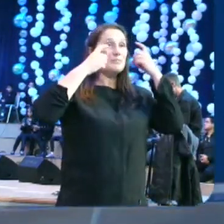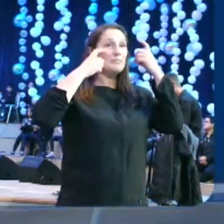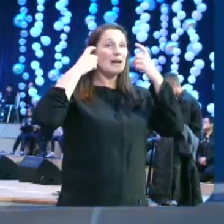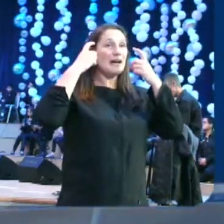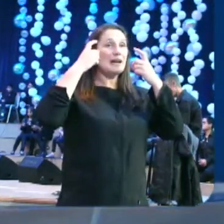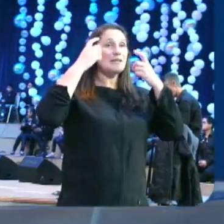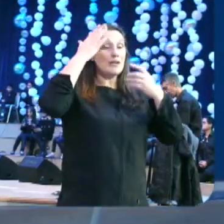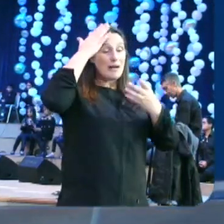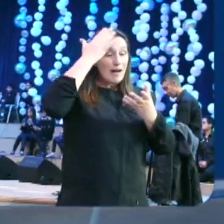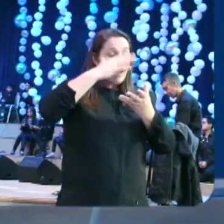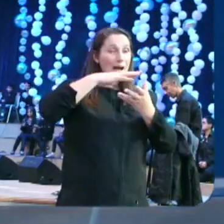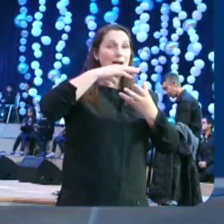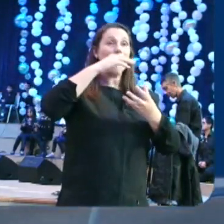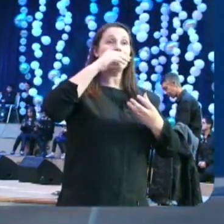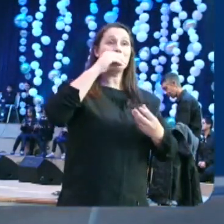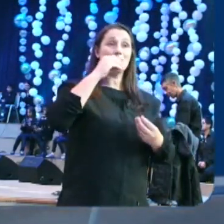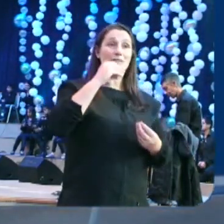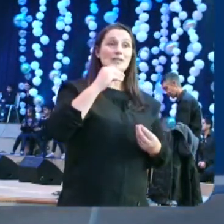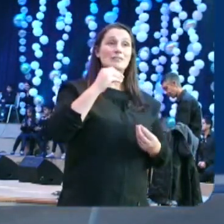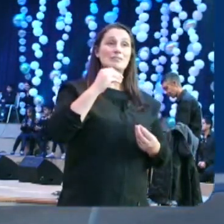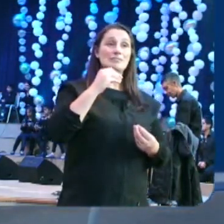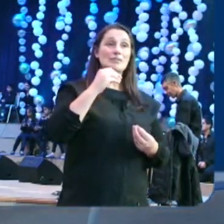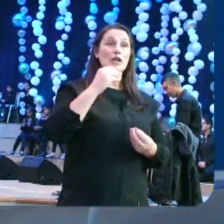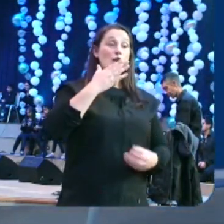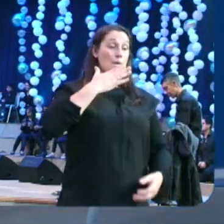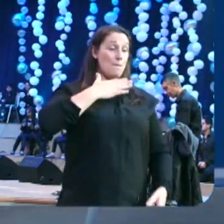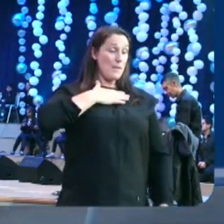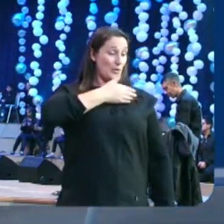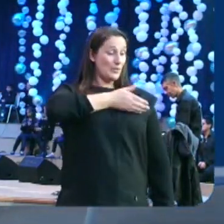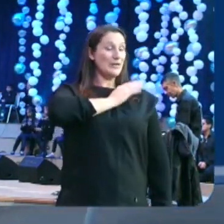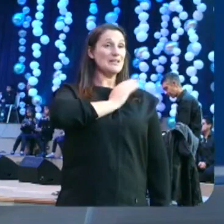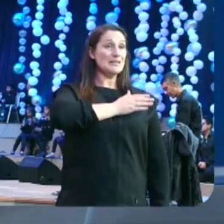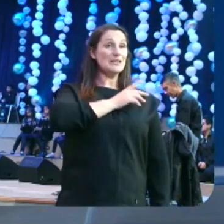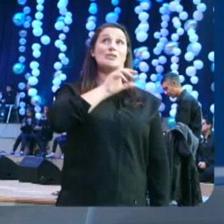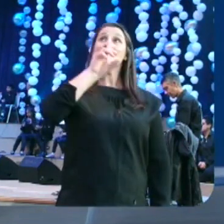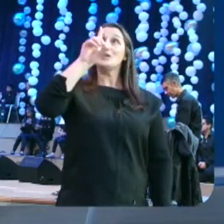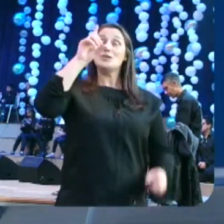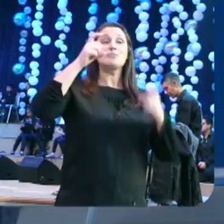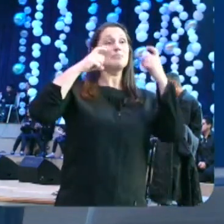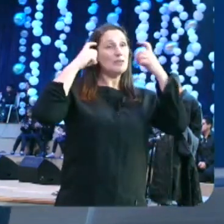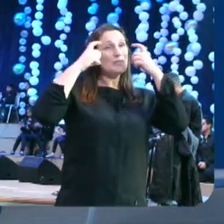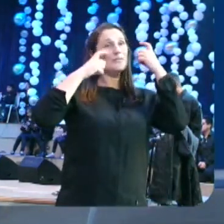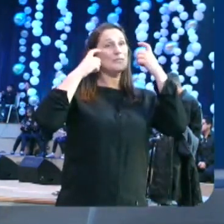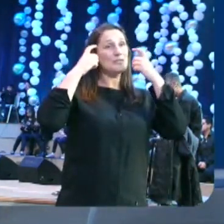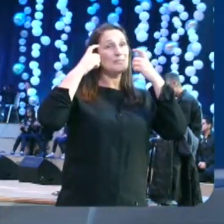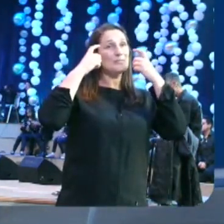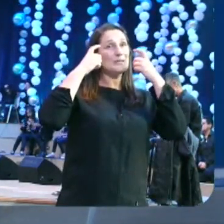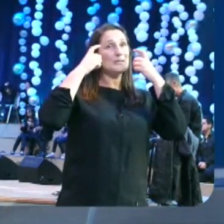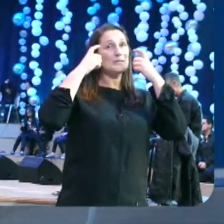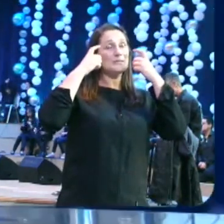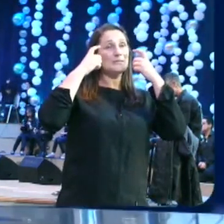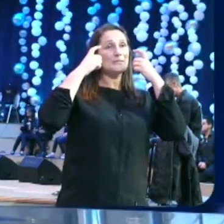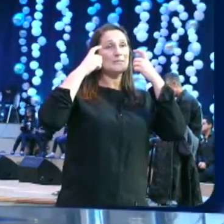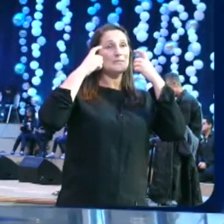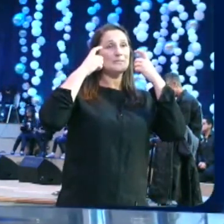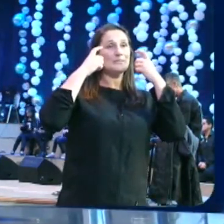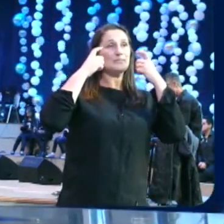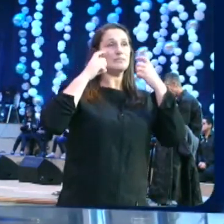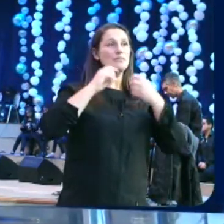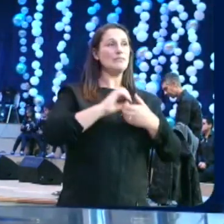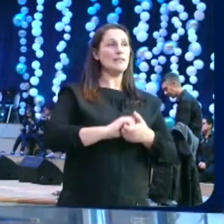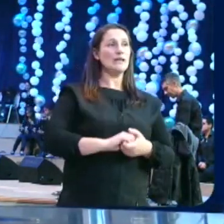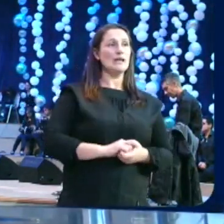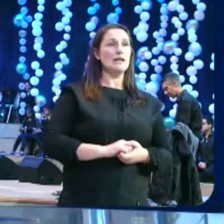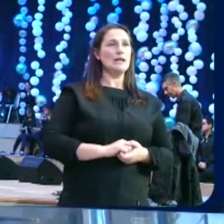com a minha alma, com o meu coração. E quantas são as maneiras